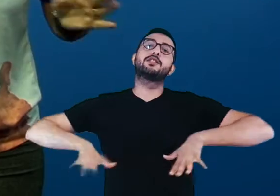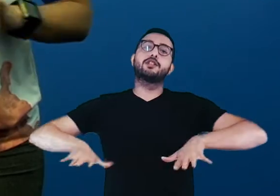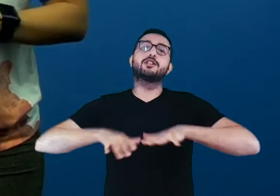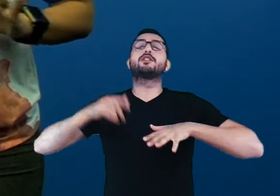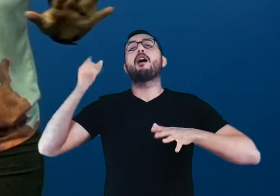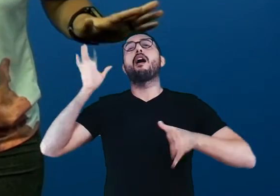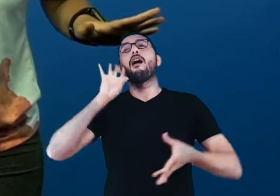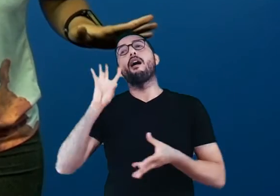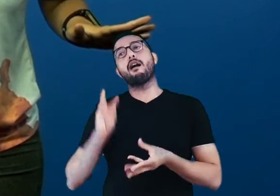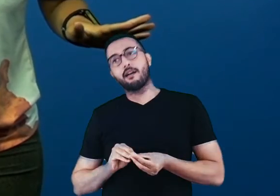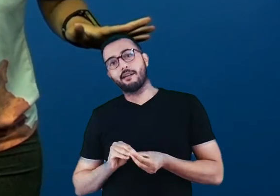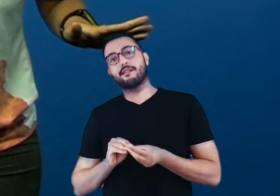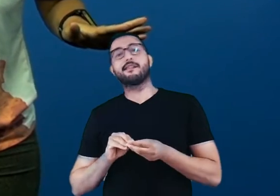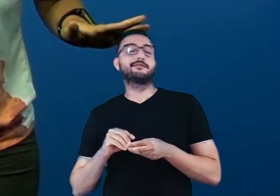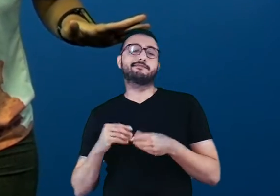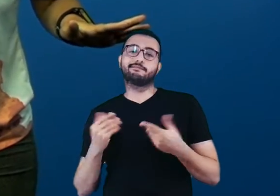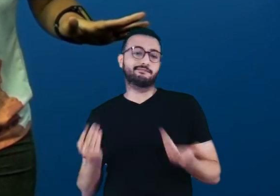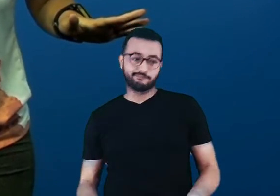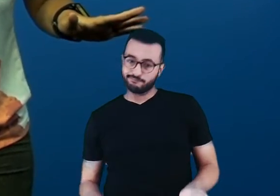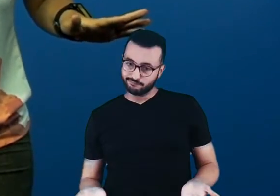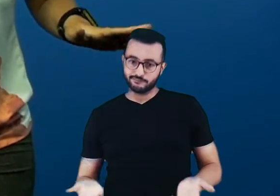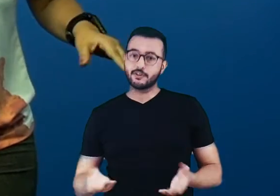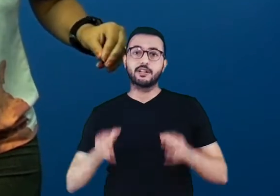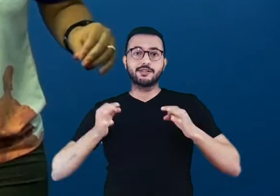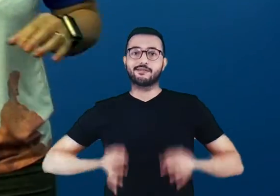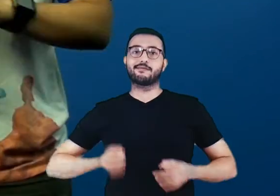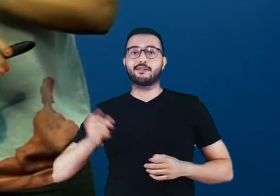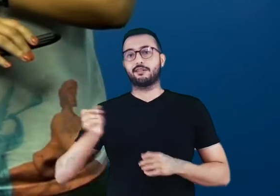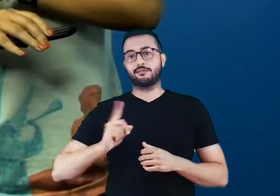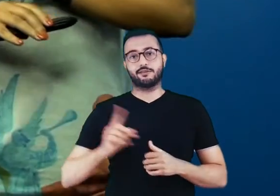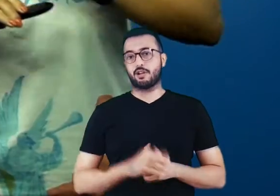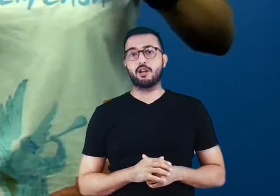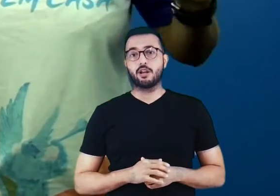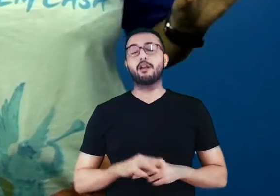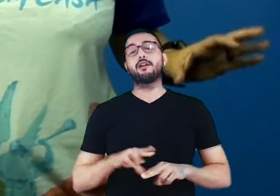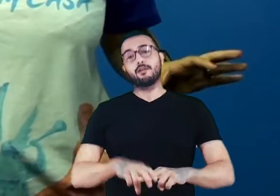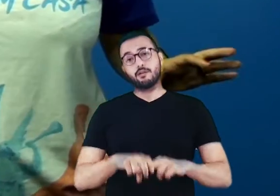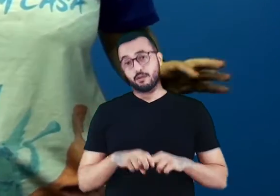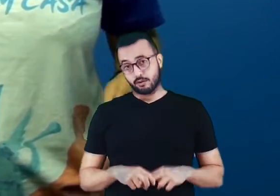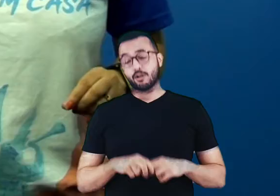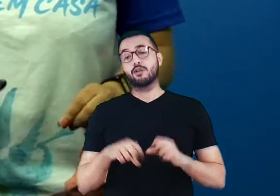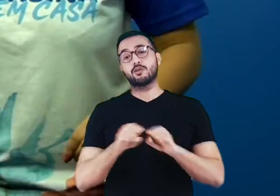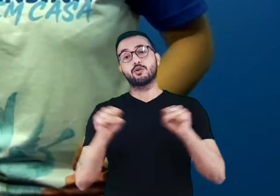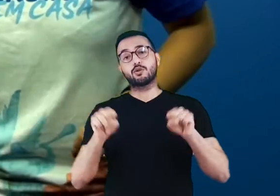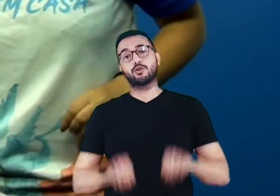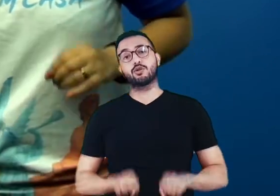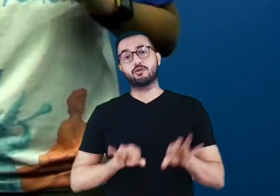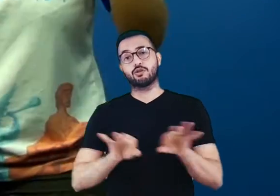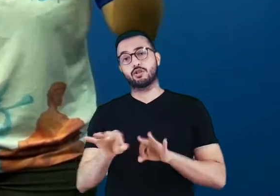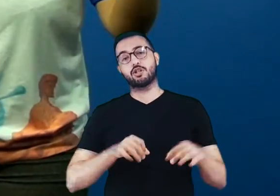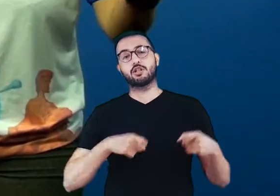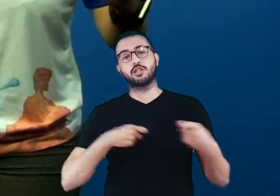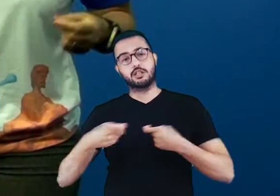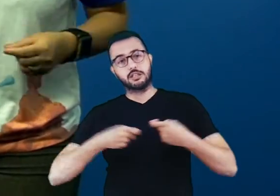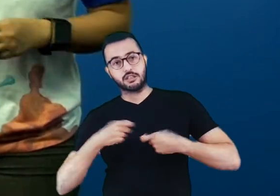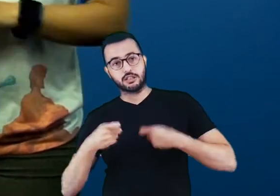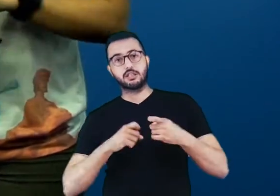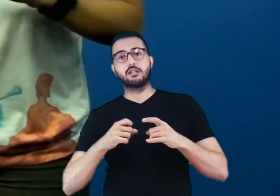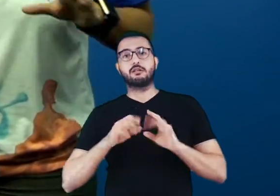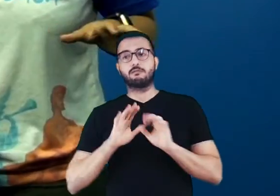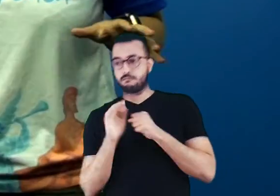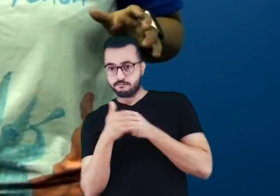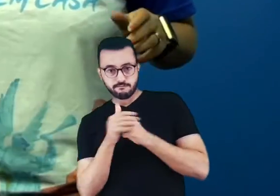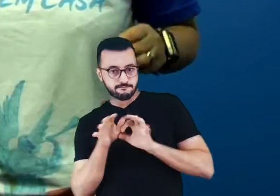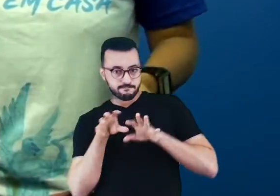gente chegou à conclusão que nada disso era justo. Então, através de um sistema bem estabelecido de guerrilha,